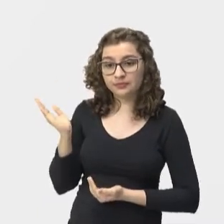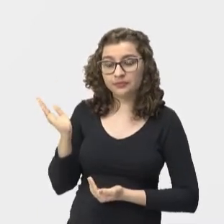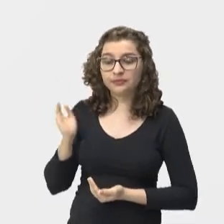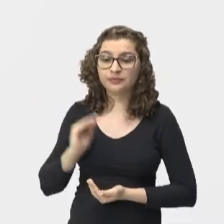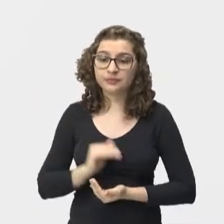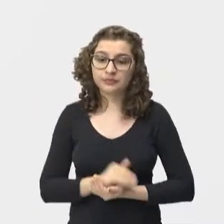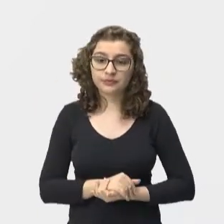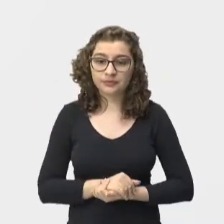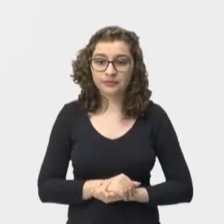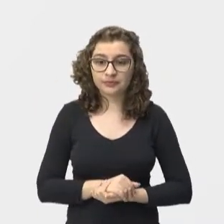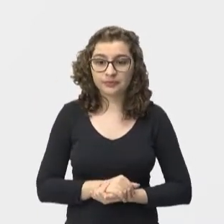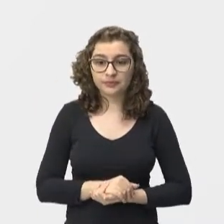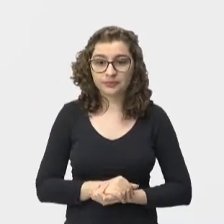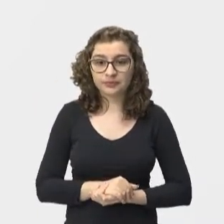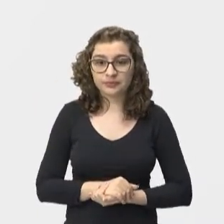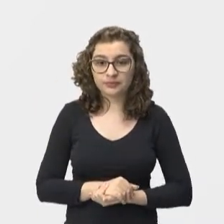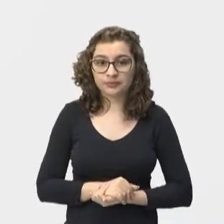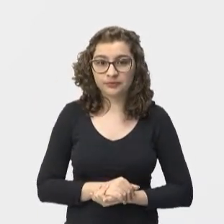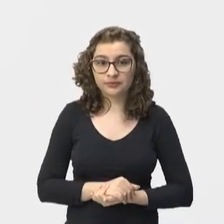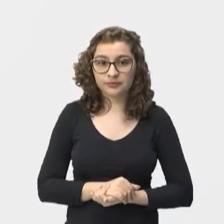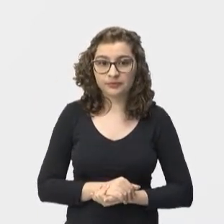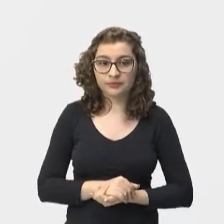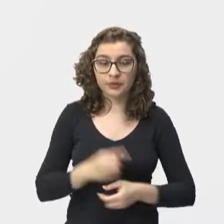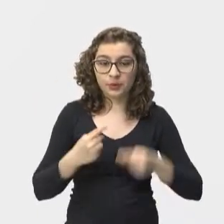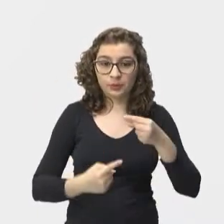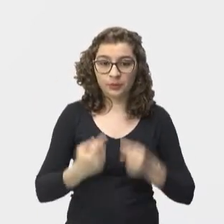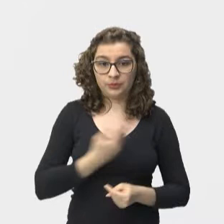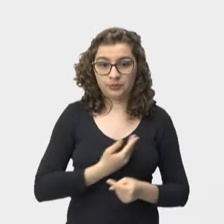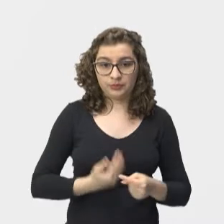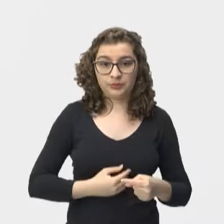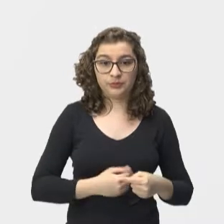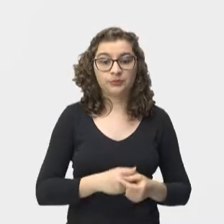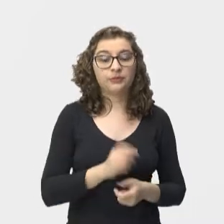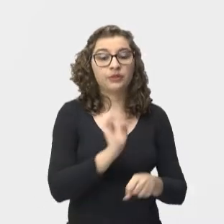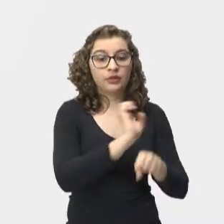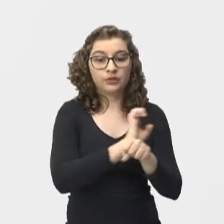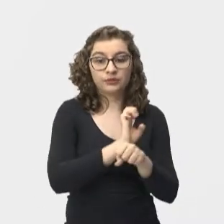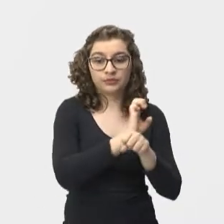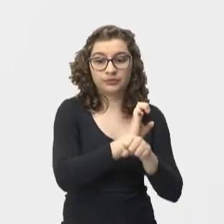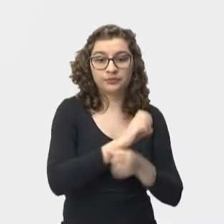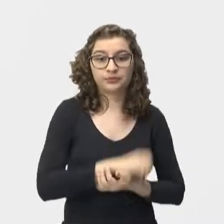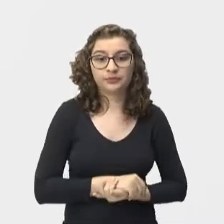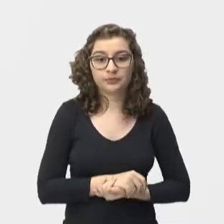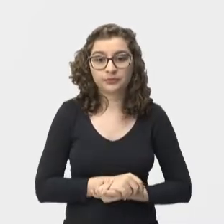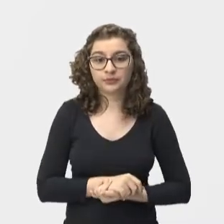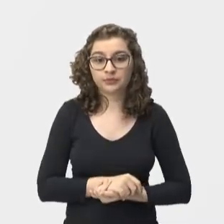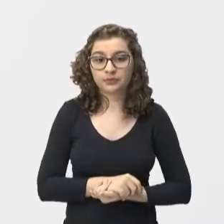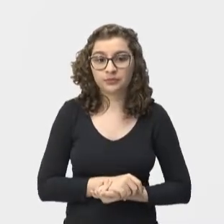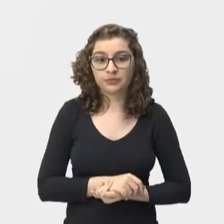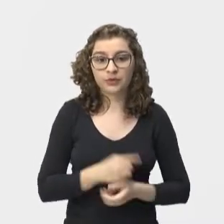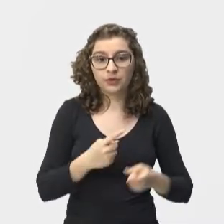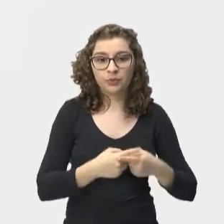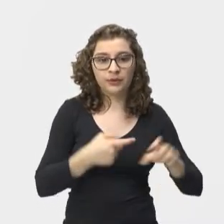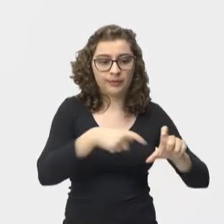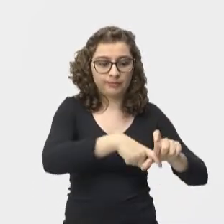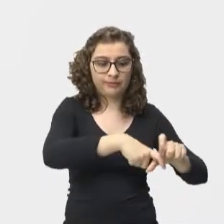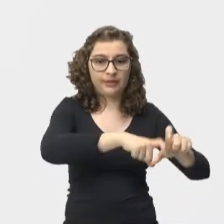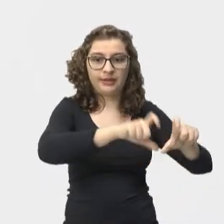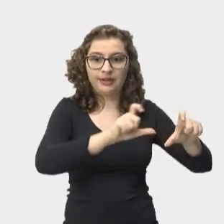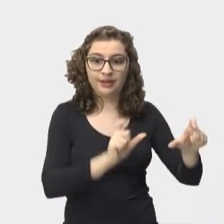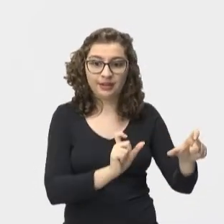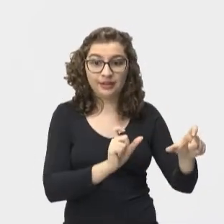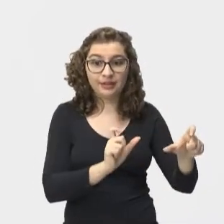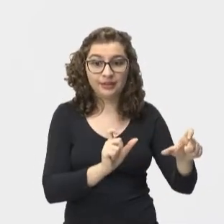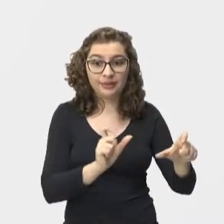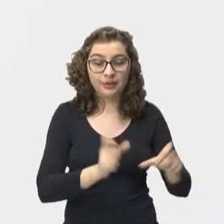isso. Política pública de Estado. Por que ela é de Estado? Porque ela independe do governo